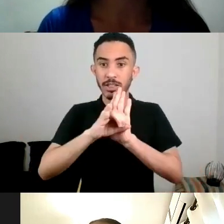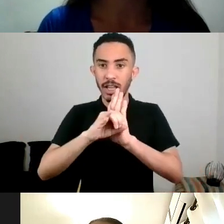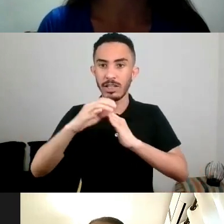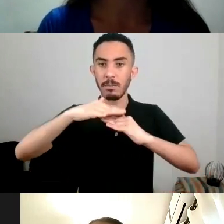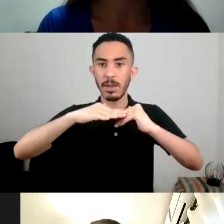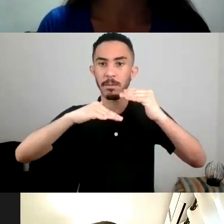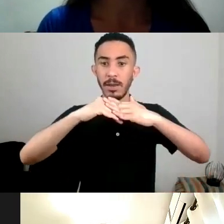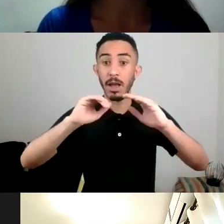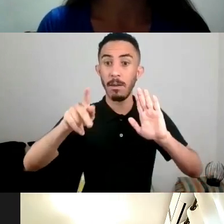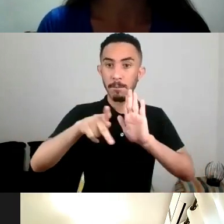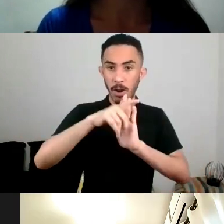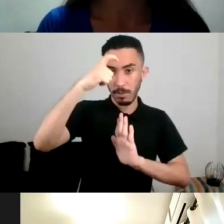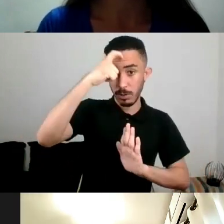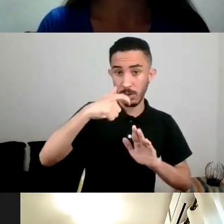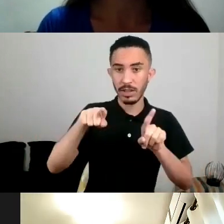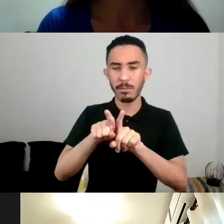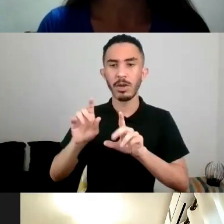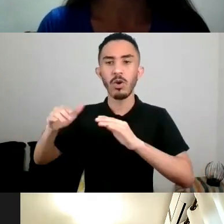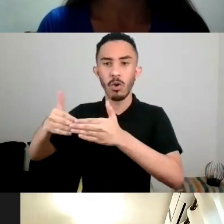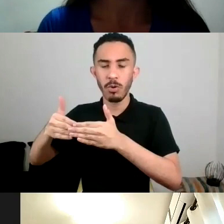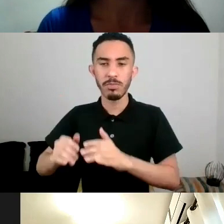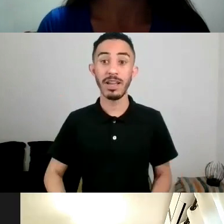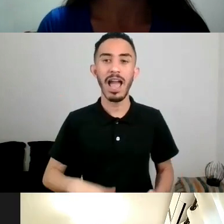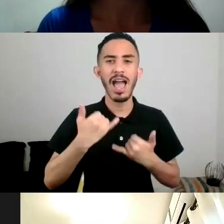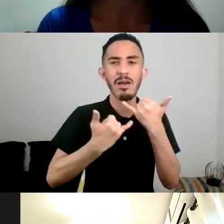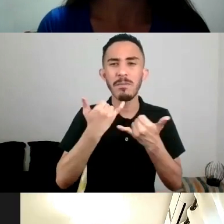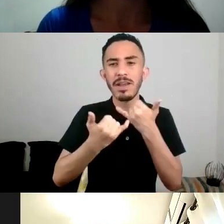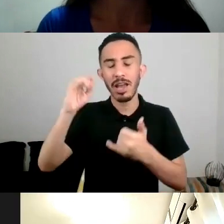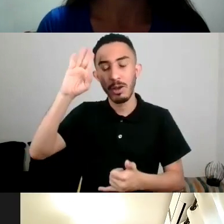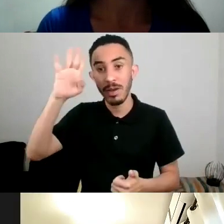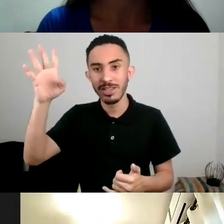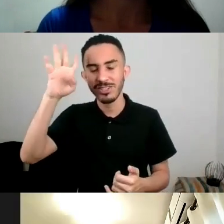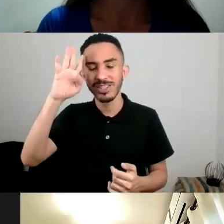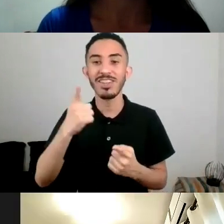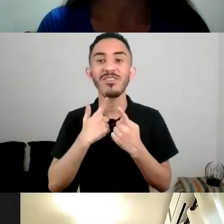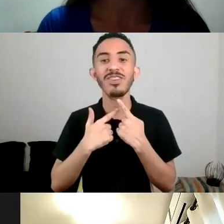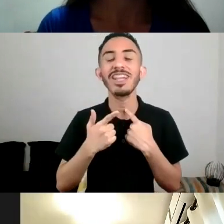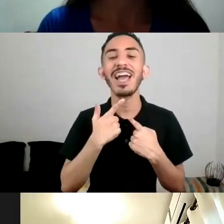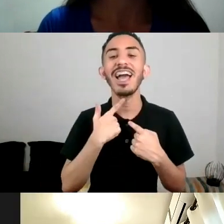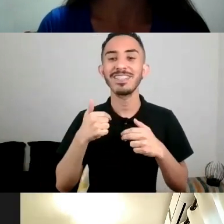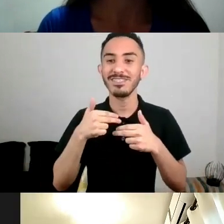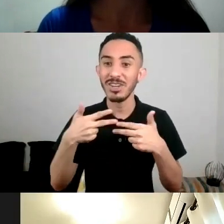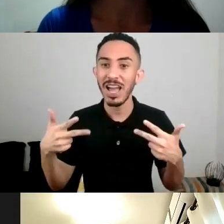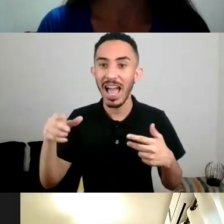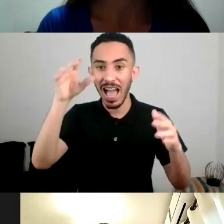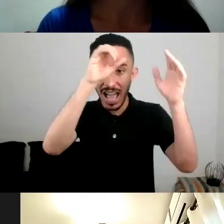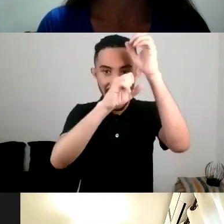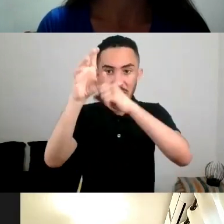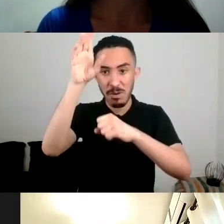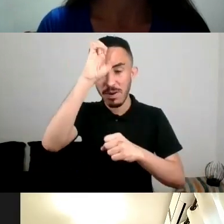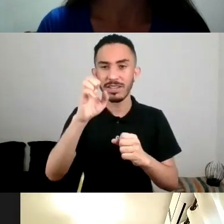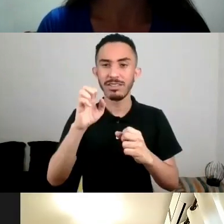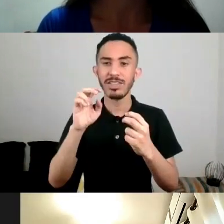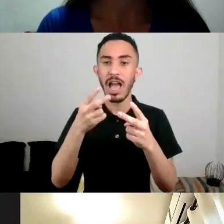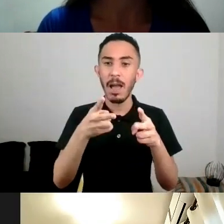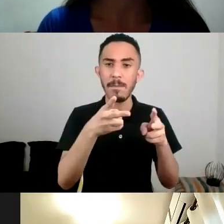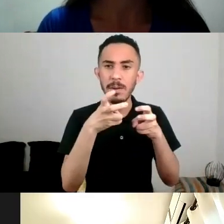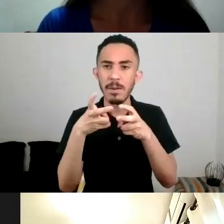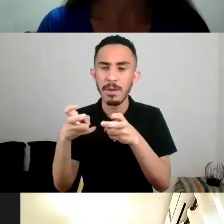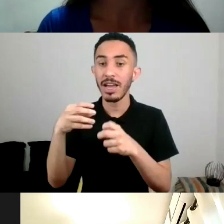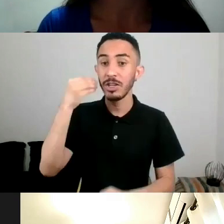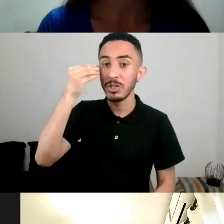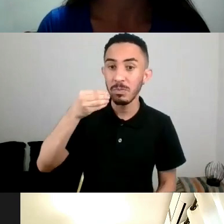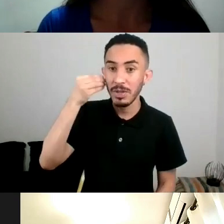pessoal e coletiva. Brinca, imagina, fantasia, deseja, aprende, observa,